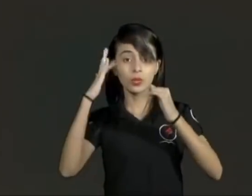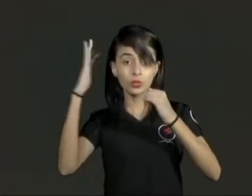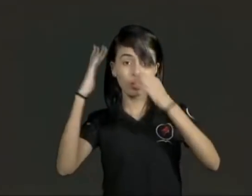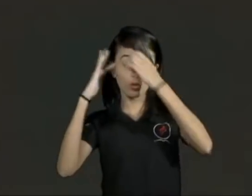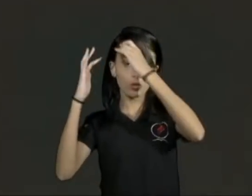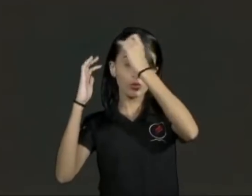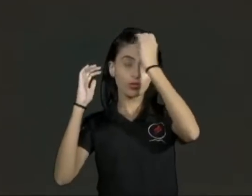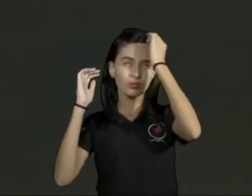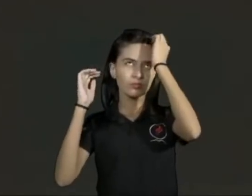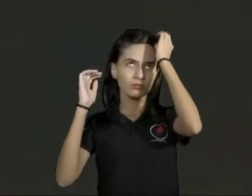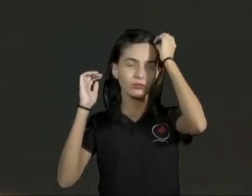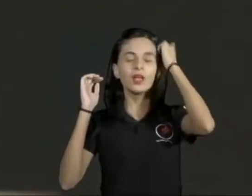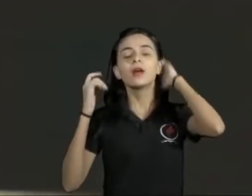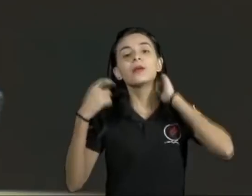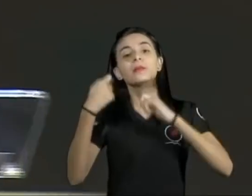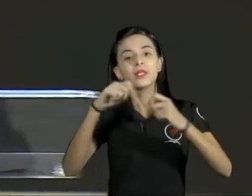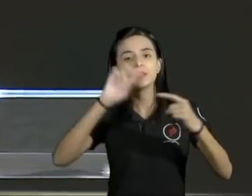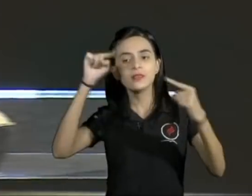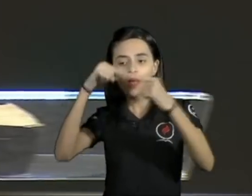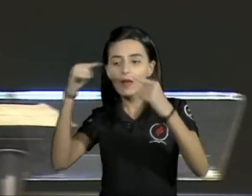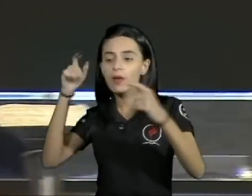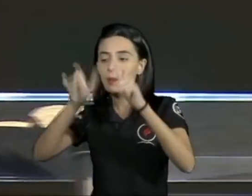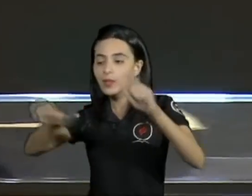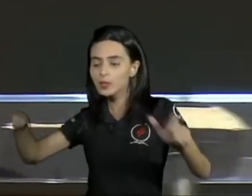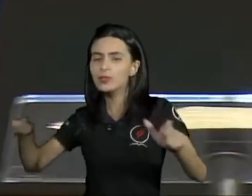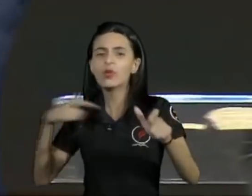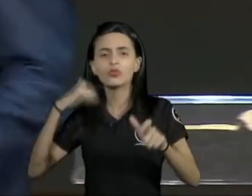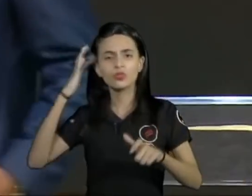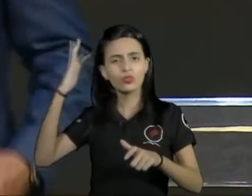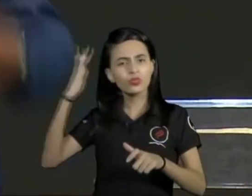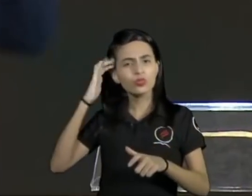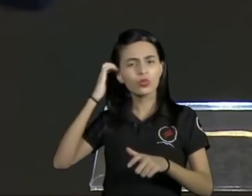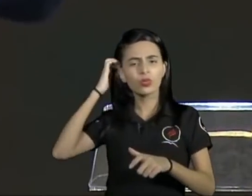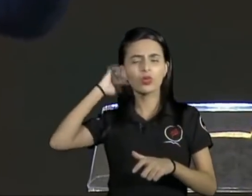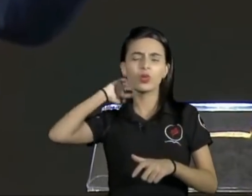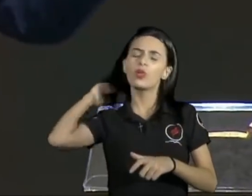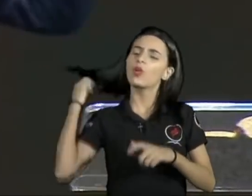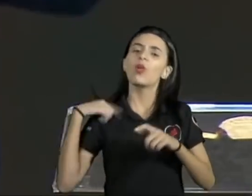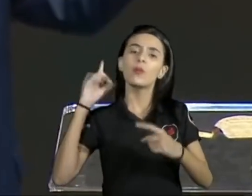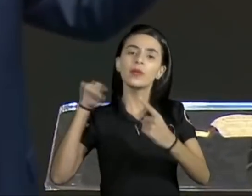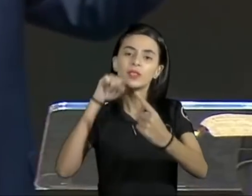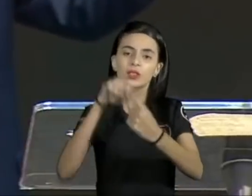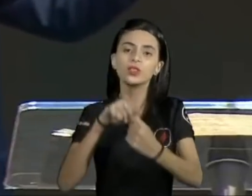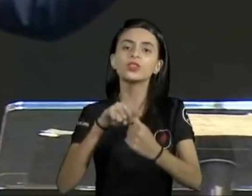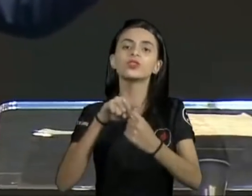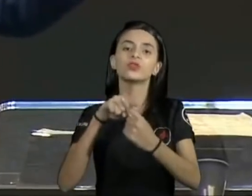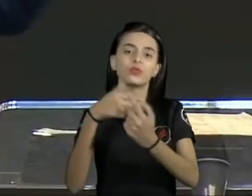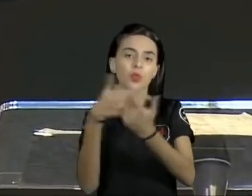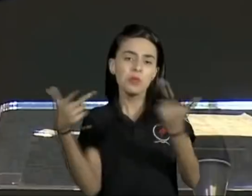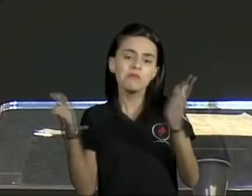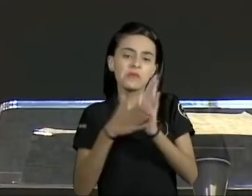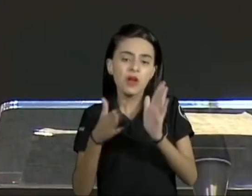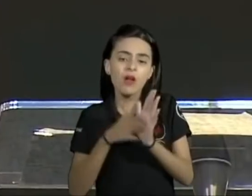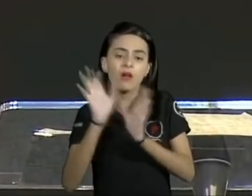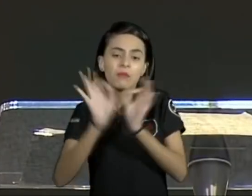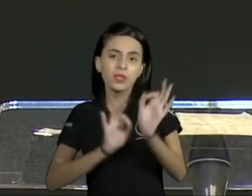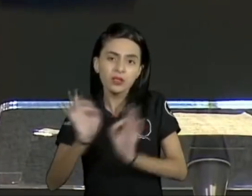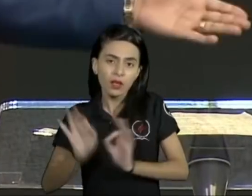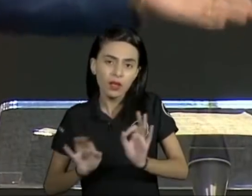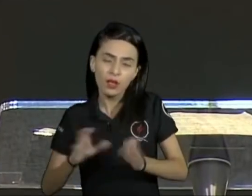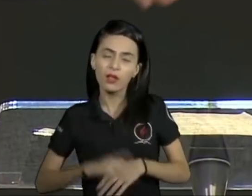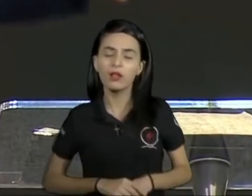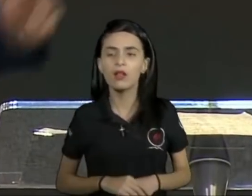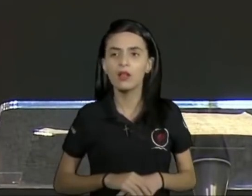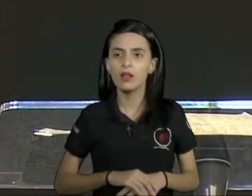precisam ter pessoas os meus sonhos o que eu sonho meus objetivos propósitos projetos